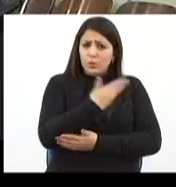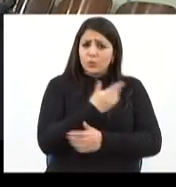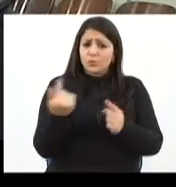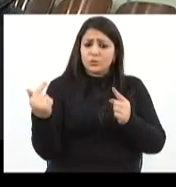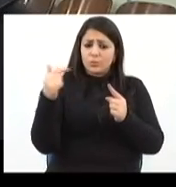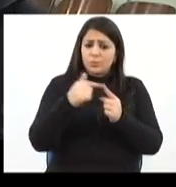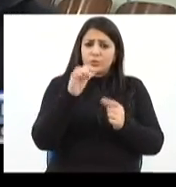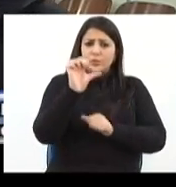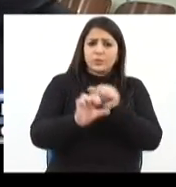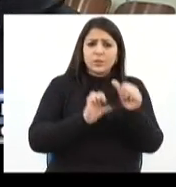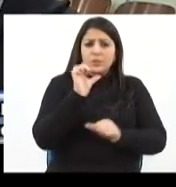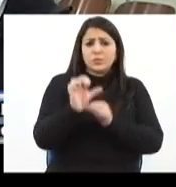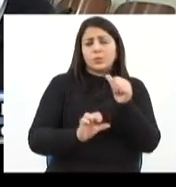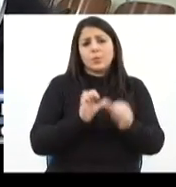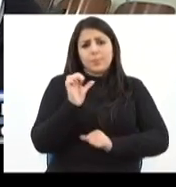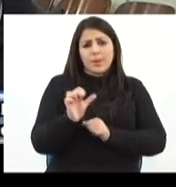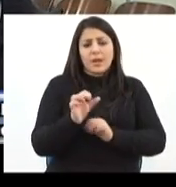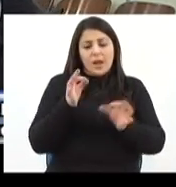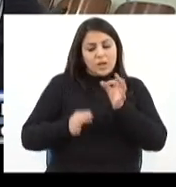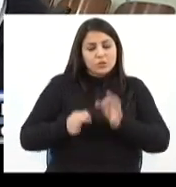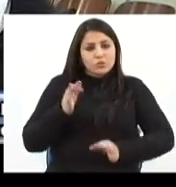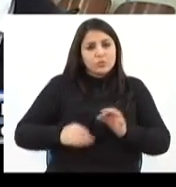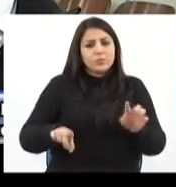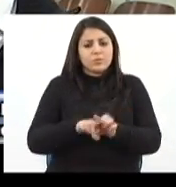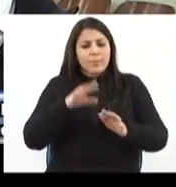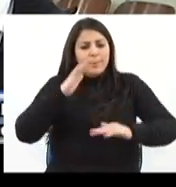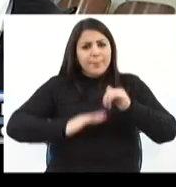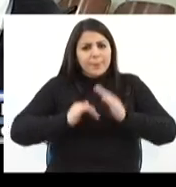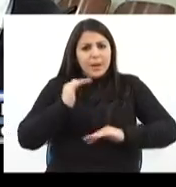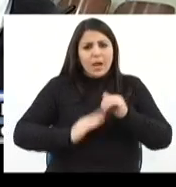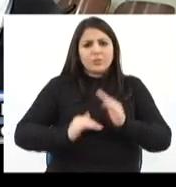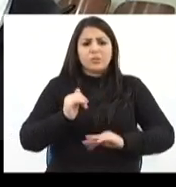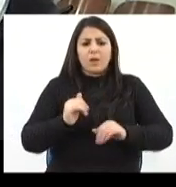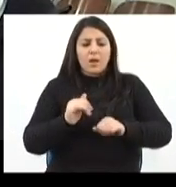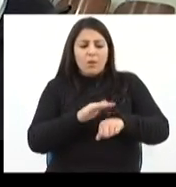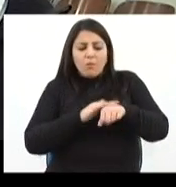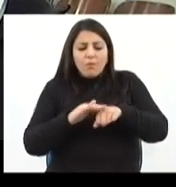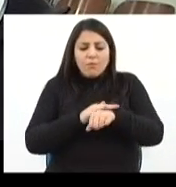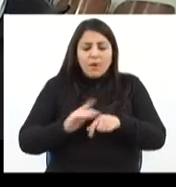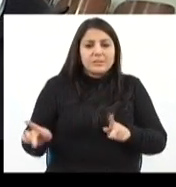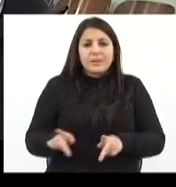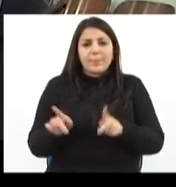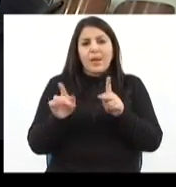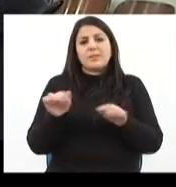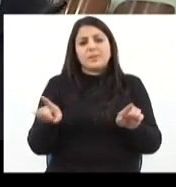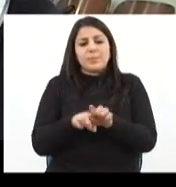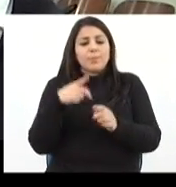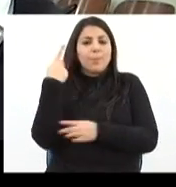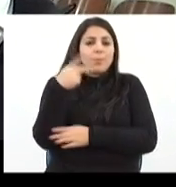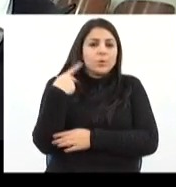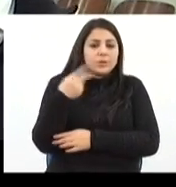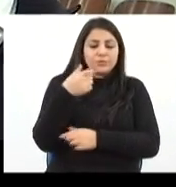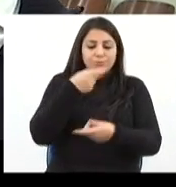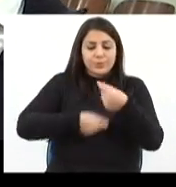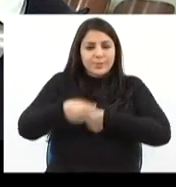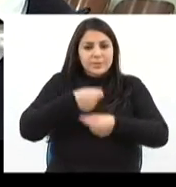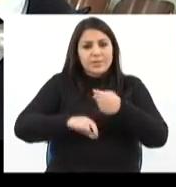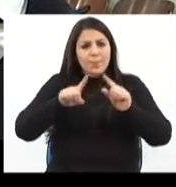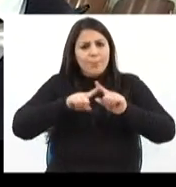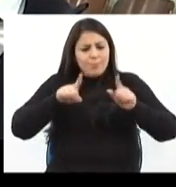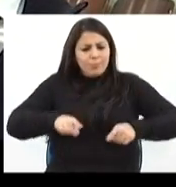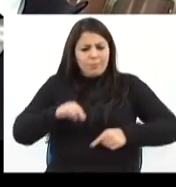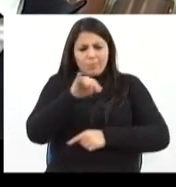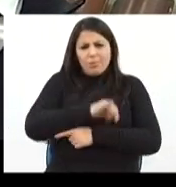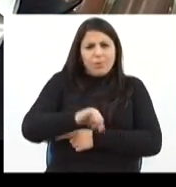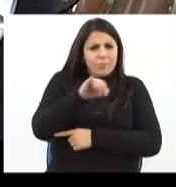nosso objetivo é transformar a justiça restaurativa e as práticas restaurativas e diálogo de paz como uma política de administração